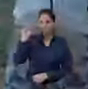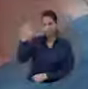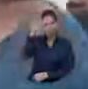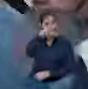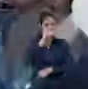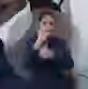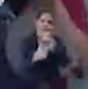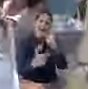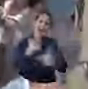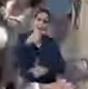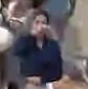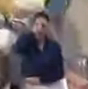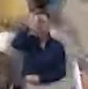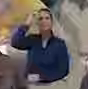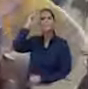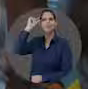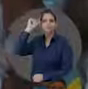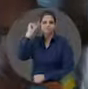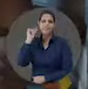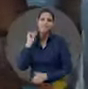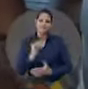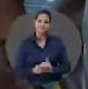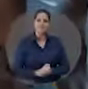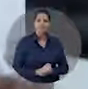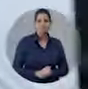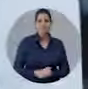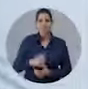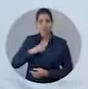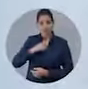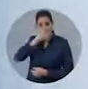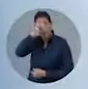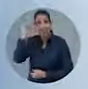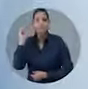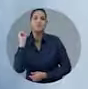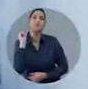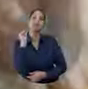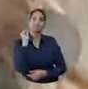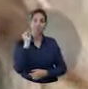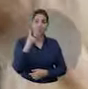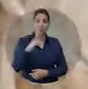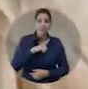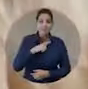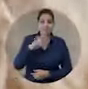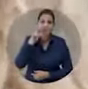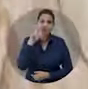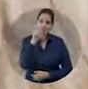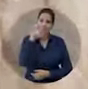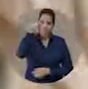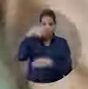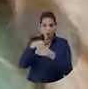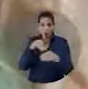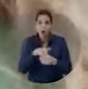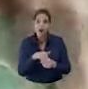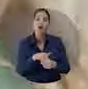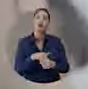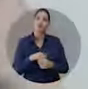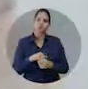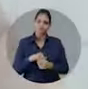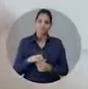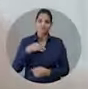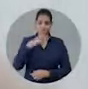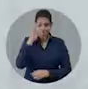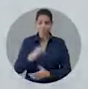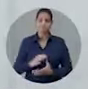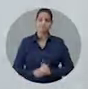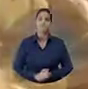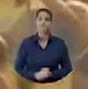chapéu. Todo canto eu vejo o trabalho. Tamo junto, prefeito. Pode deixar, nossa garantia. Obrigado.